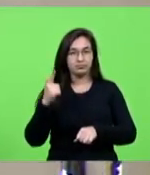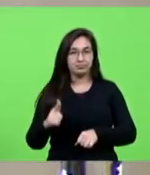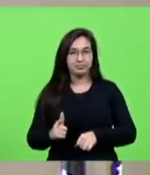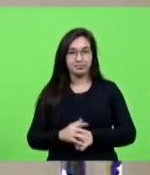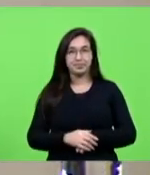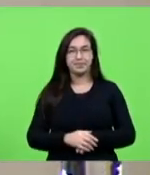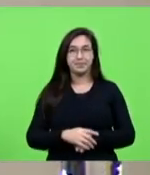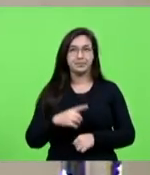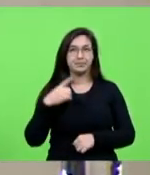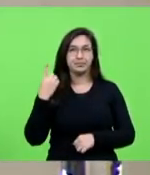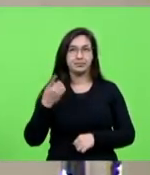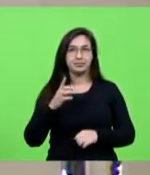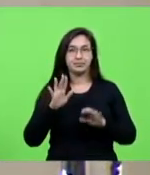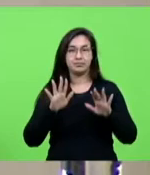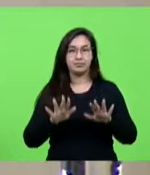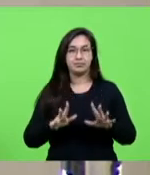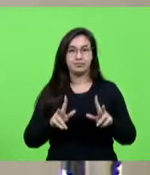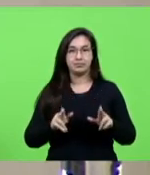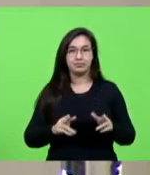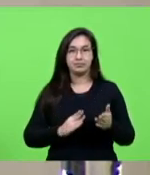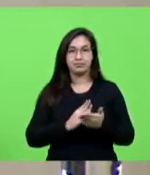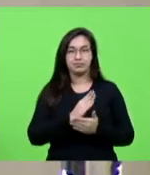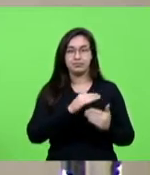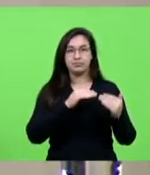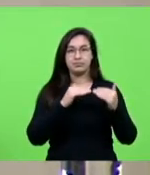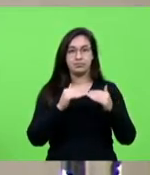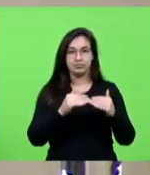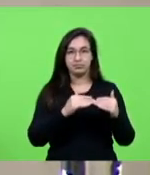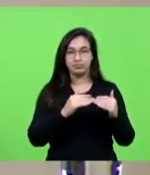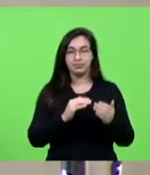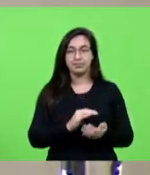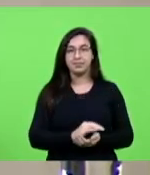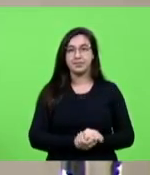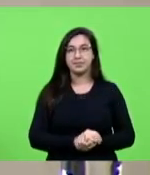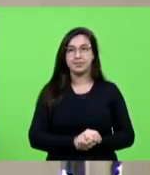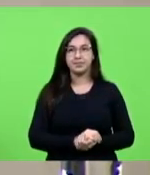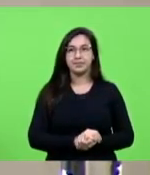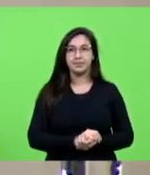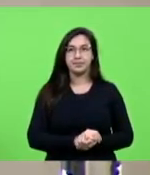permaneçam como se encontram. Aprovado por unanimidade.